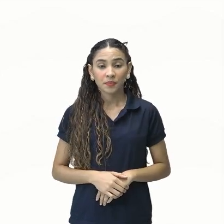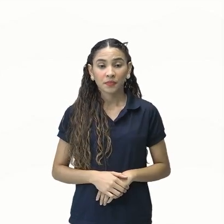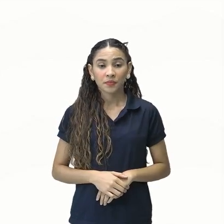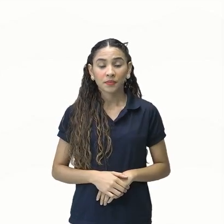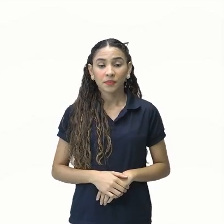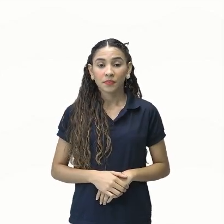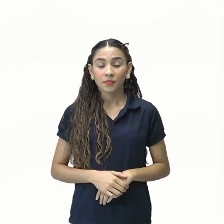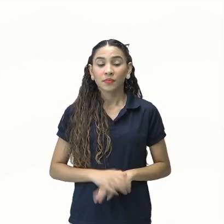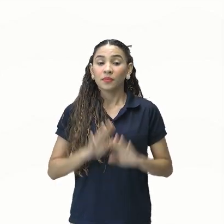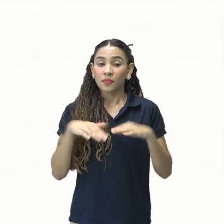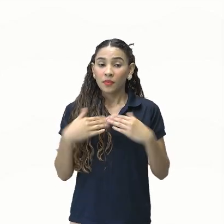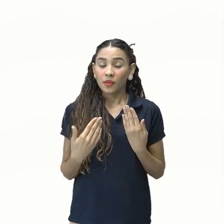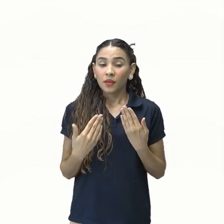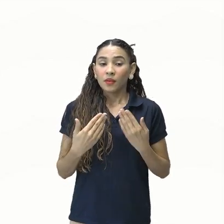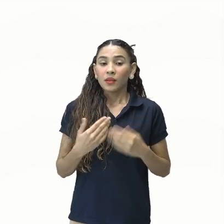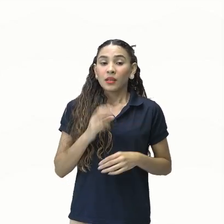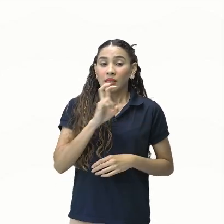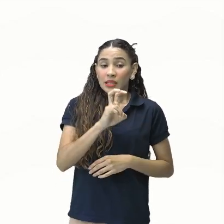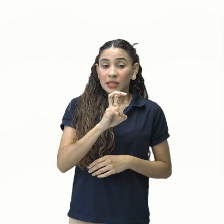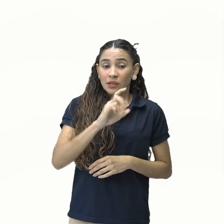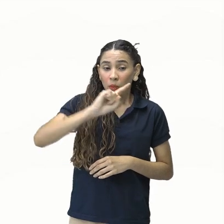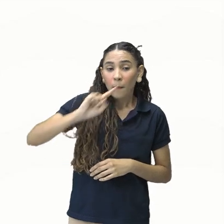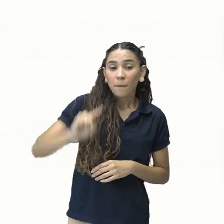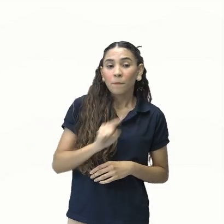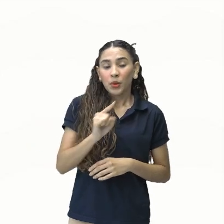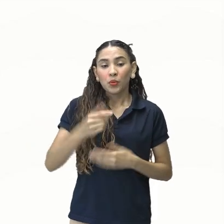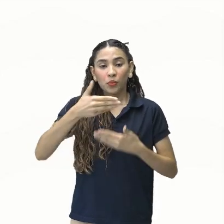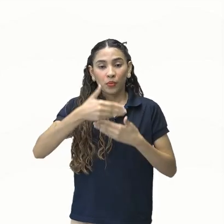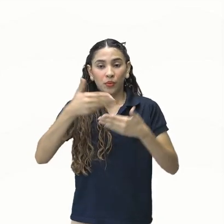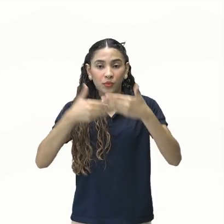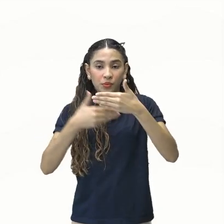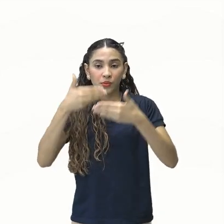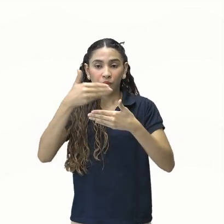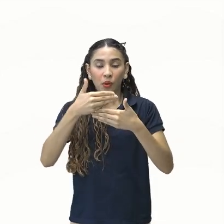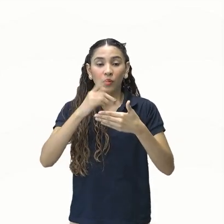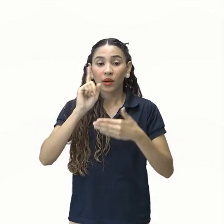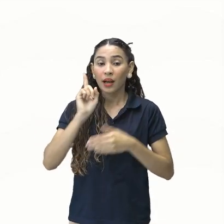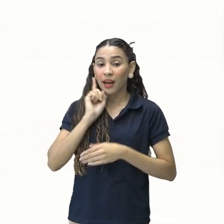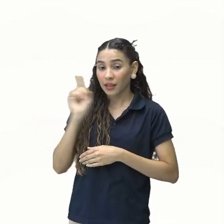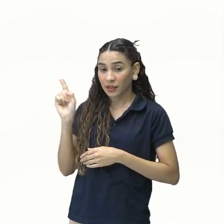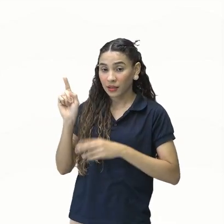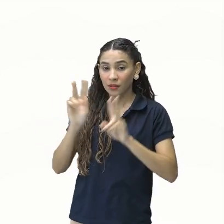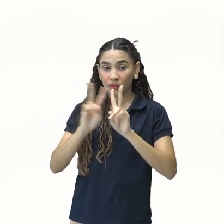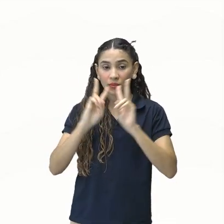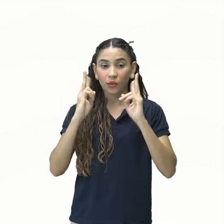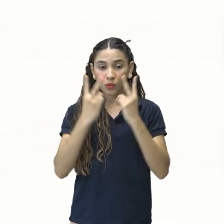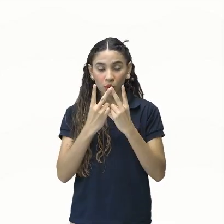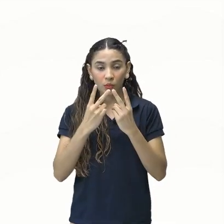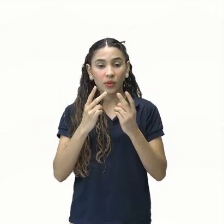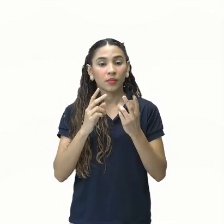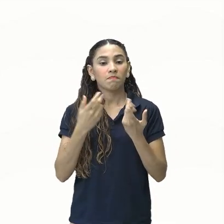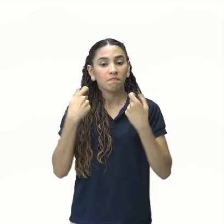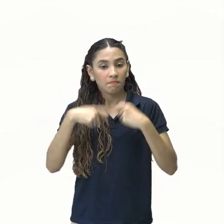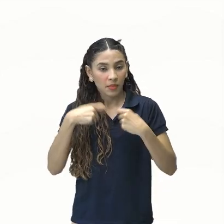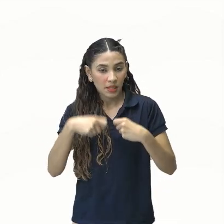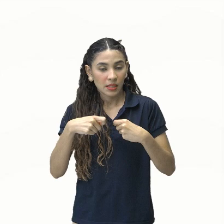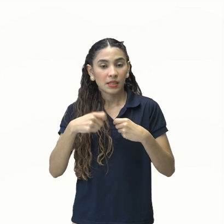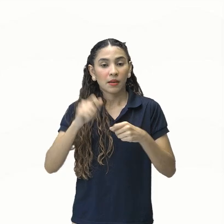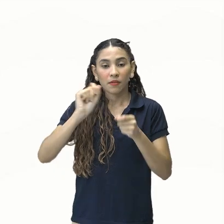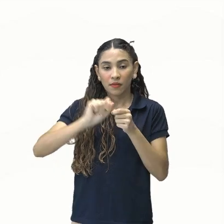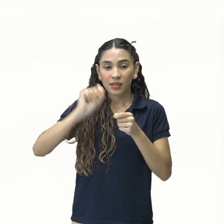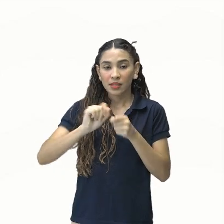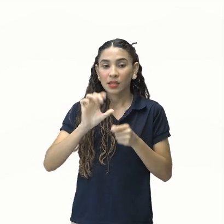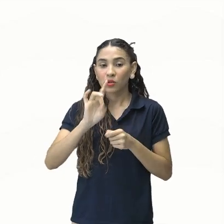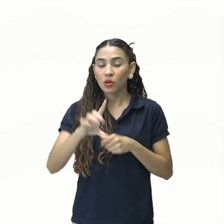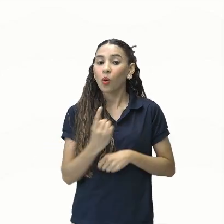né, como vão ser produzidos 5.000 tijolos, tá bom? Esse aqui é o volume de argila que eu vou precisar para produzir